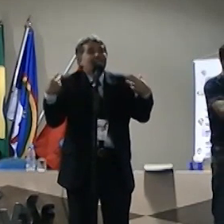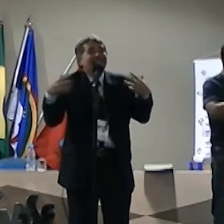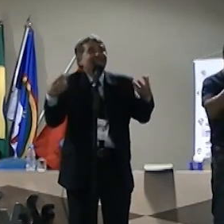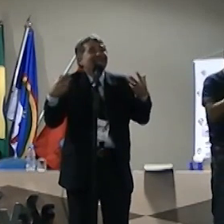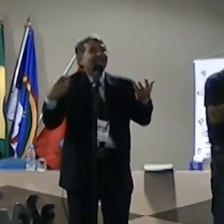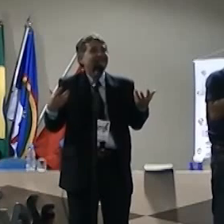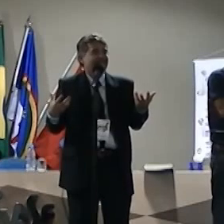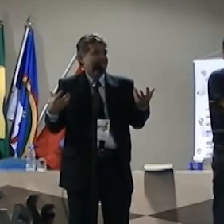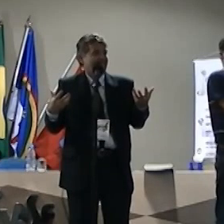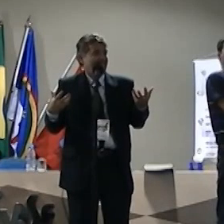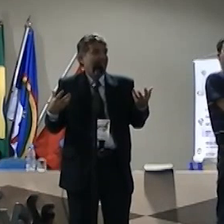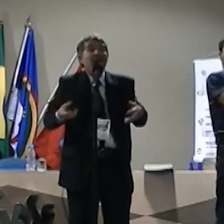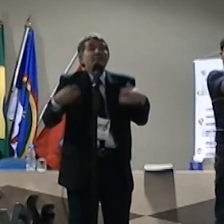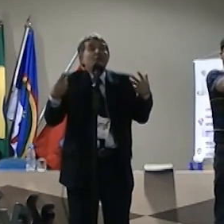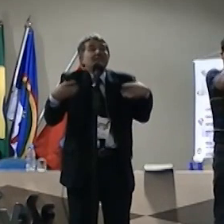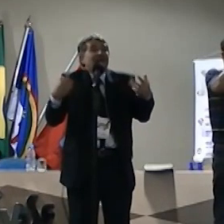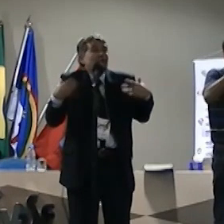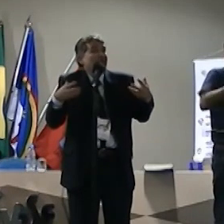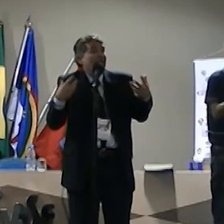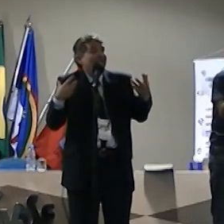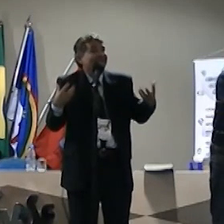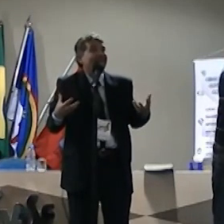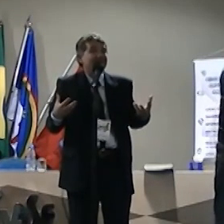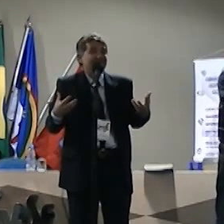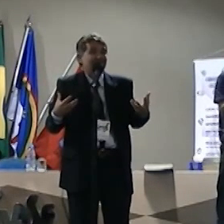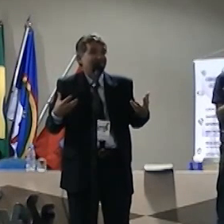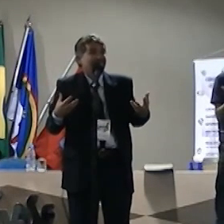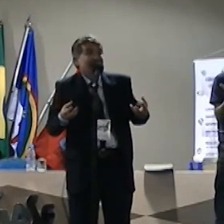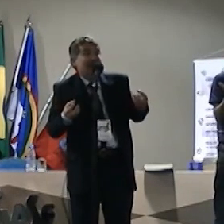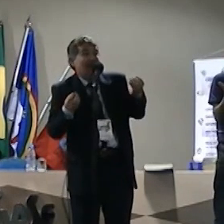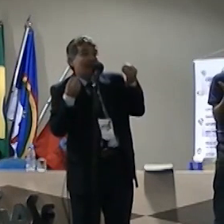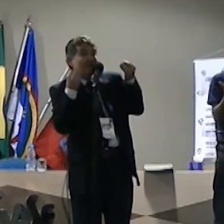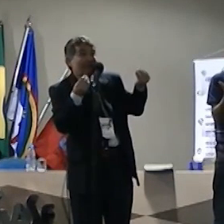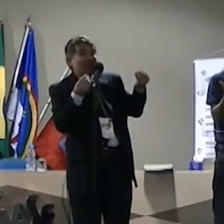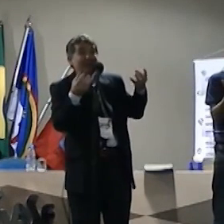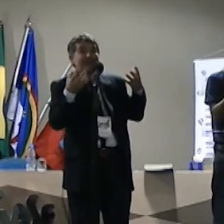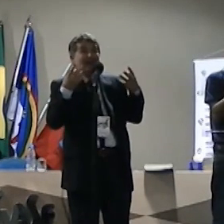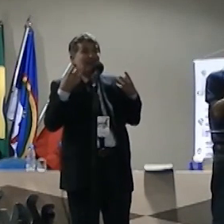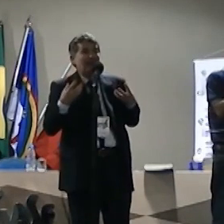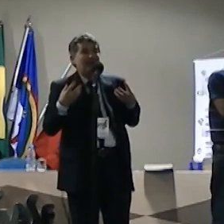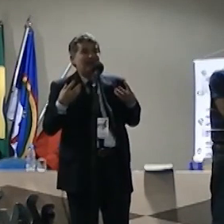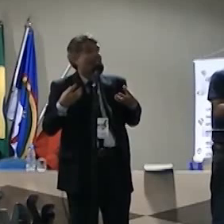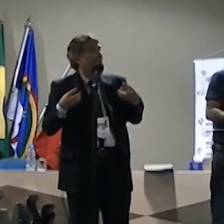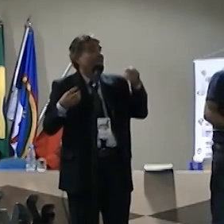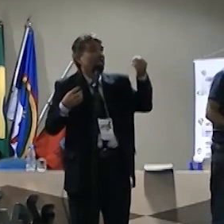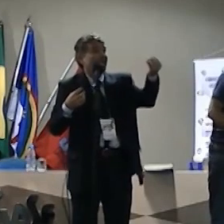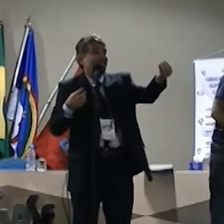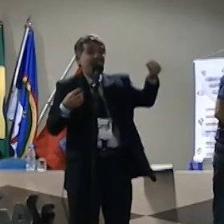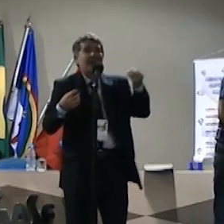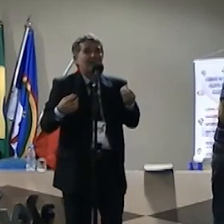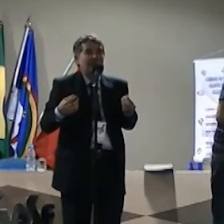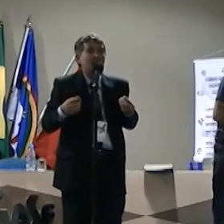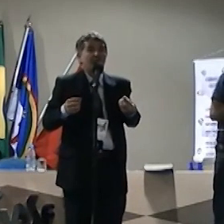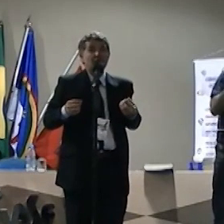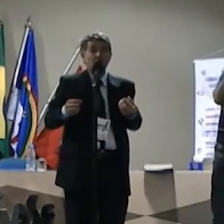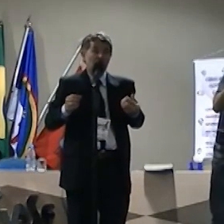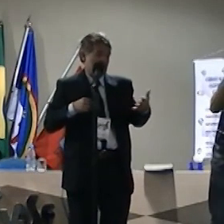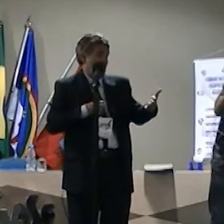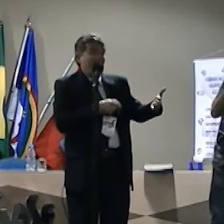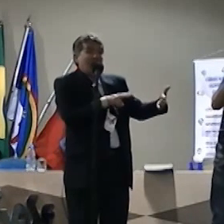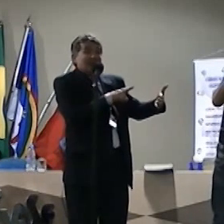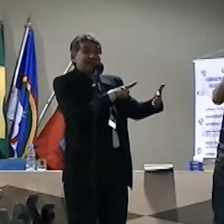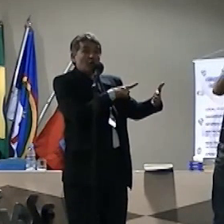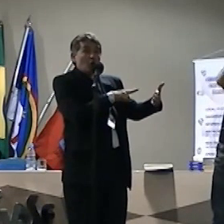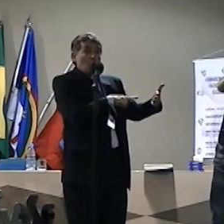potencialmente aprendentes, em processo de aprendência, que vê e aprende, mas só vê e aprende. O professor